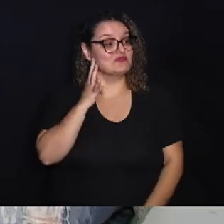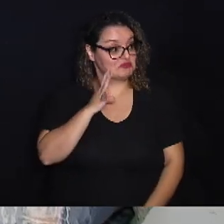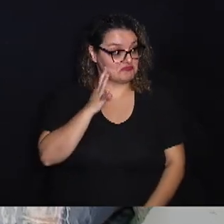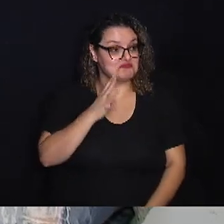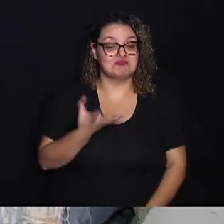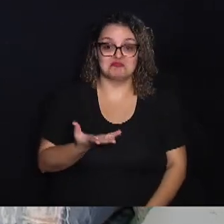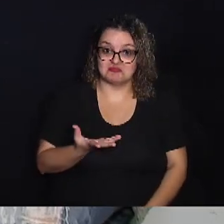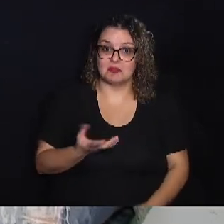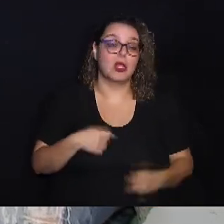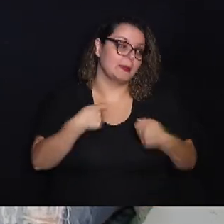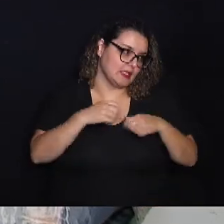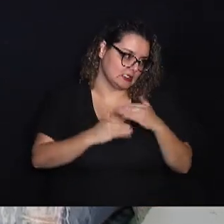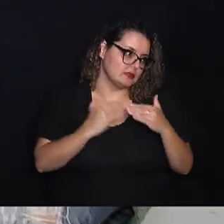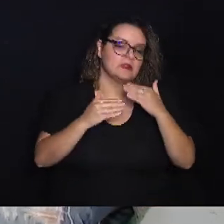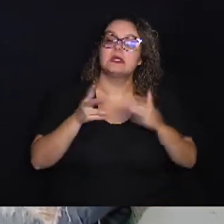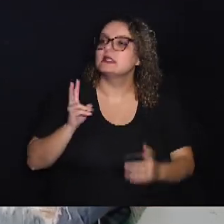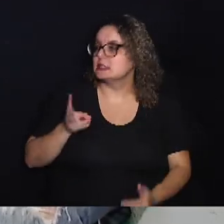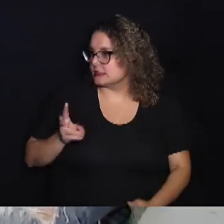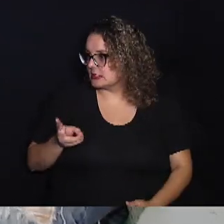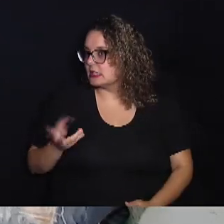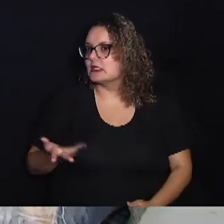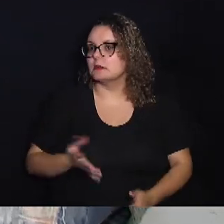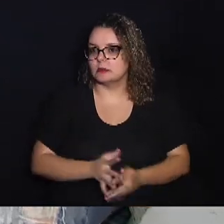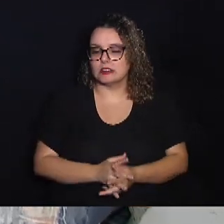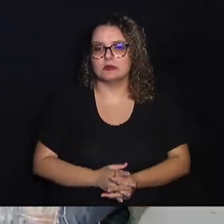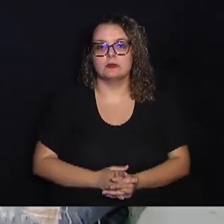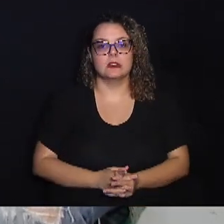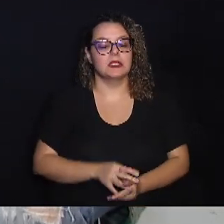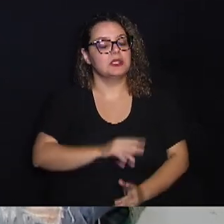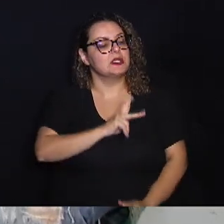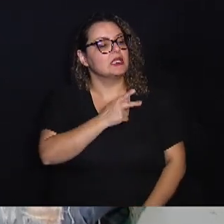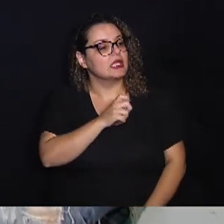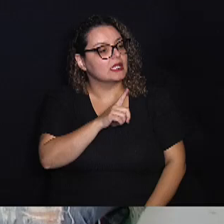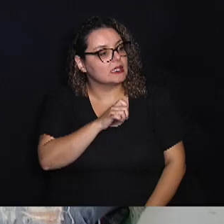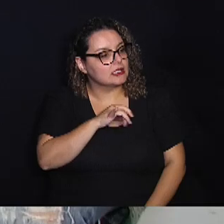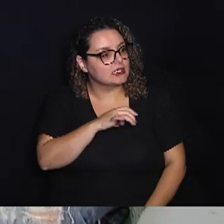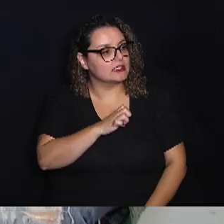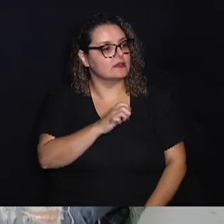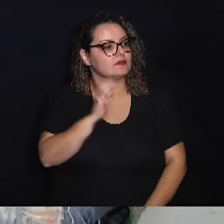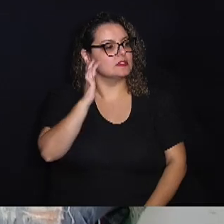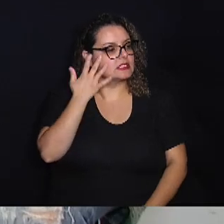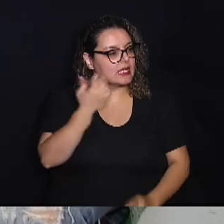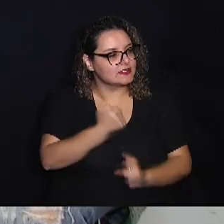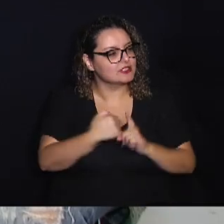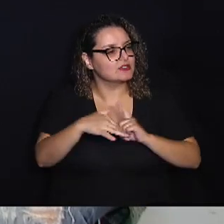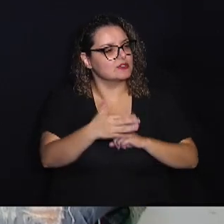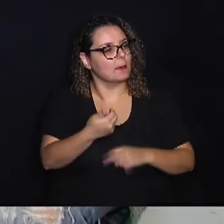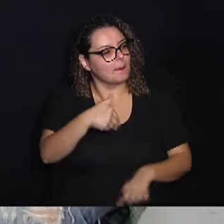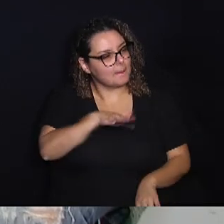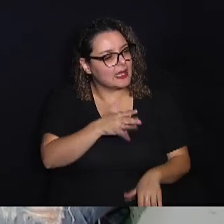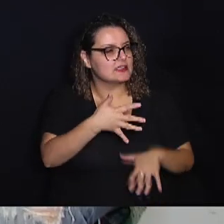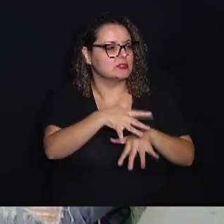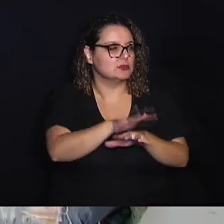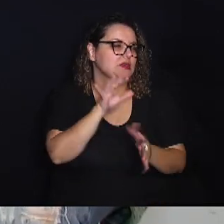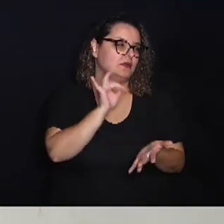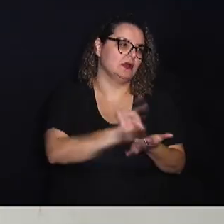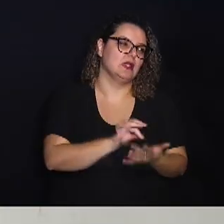tem que evoluir, né? Sempre. E Elaine, você acha que a sociedade ela tá mais inclusiva de verdade,